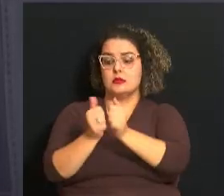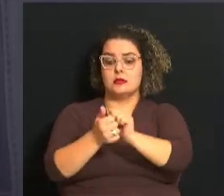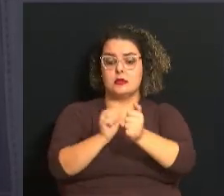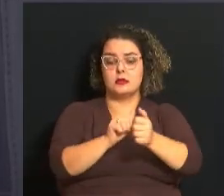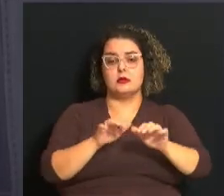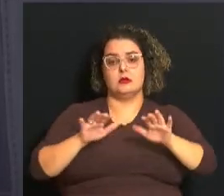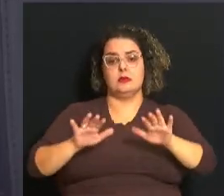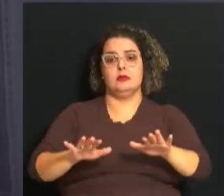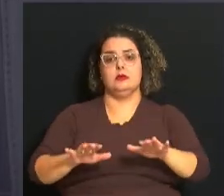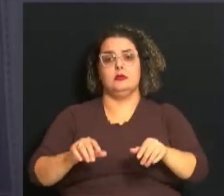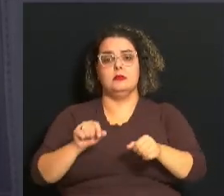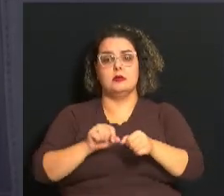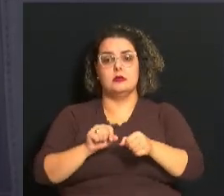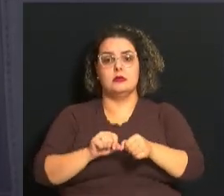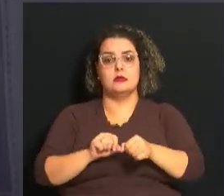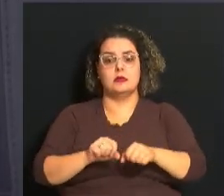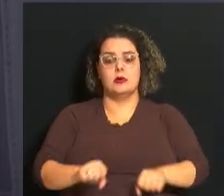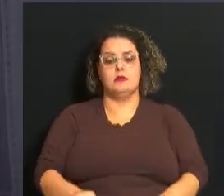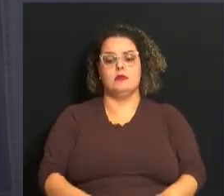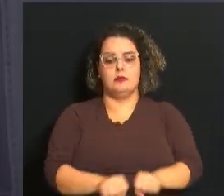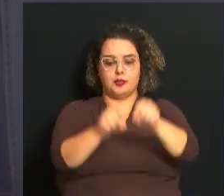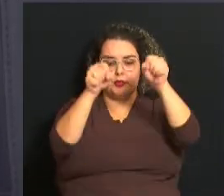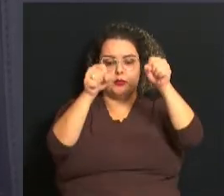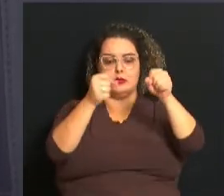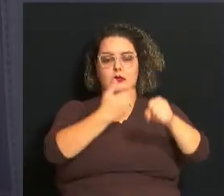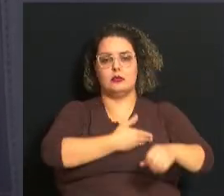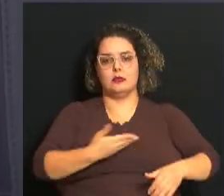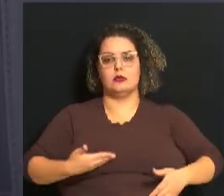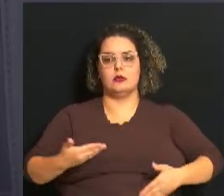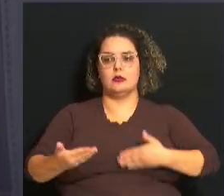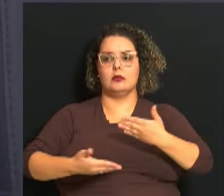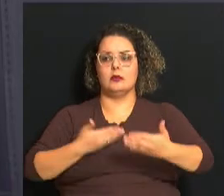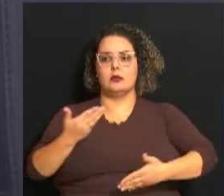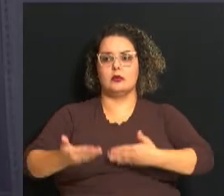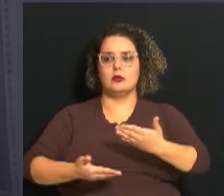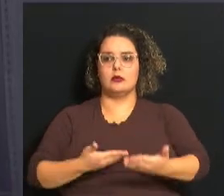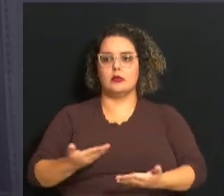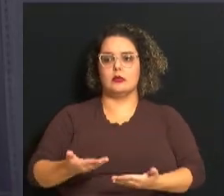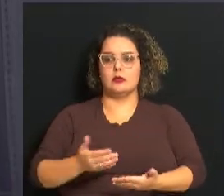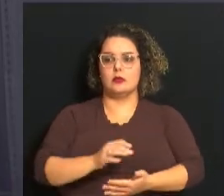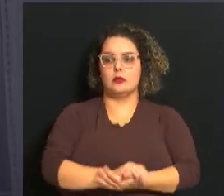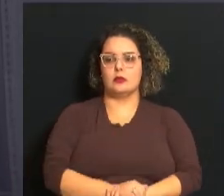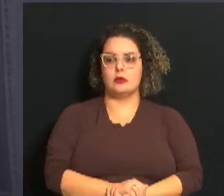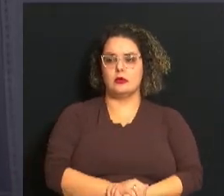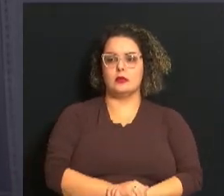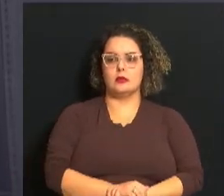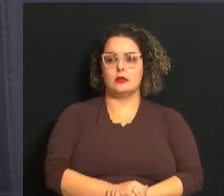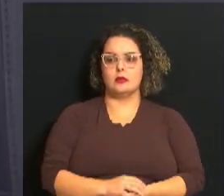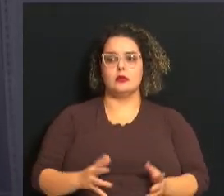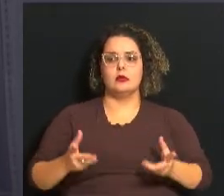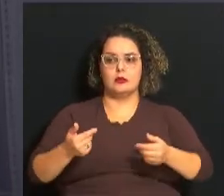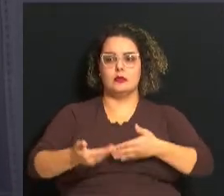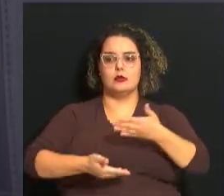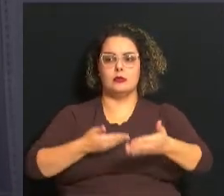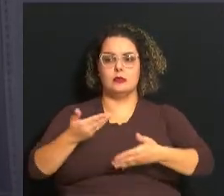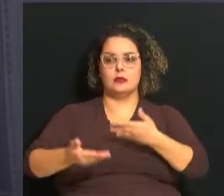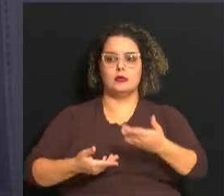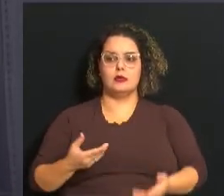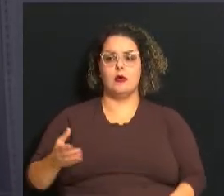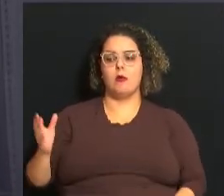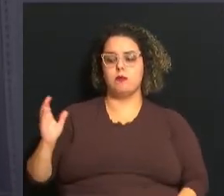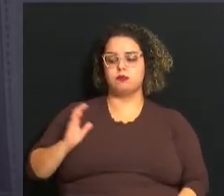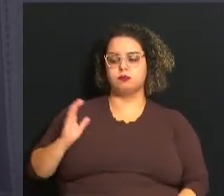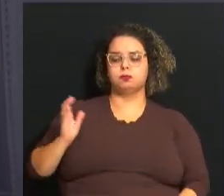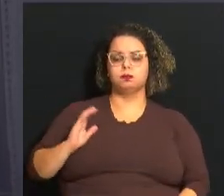seja para fazer isso para desmontar o serviço público dá certo e colocar tudo a serviço aí dos lucros do setor